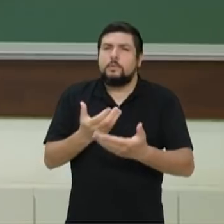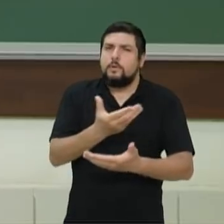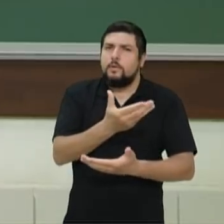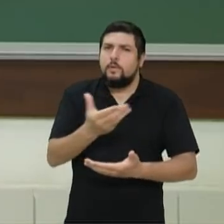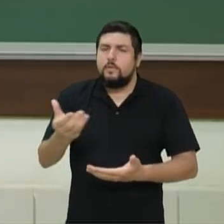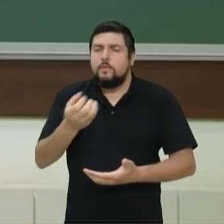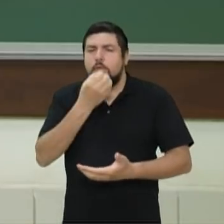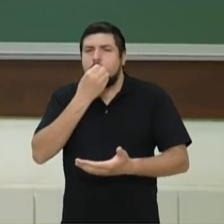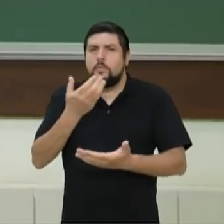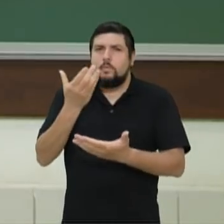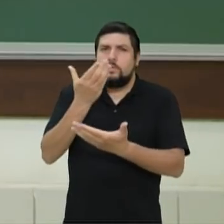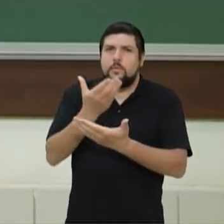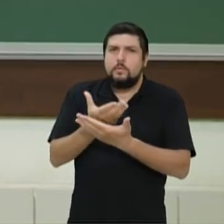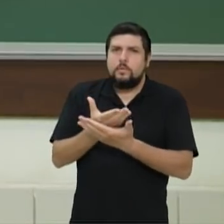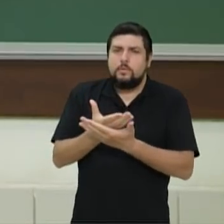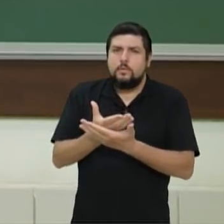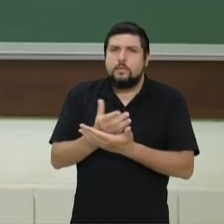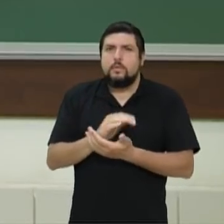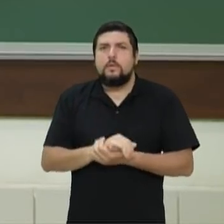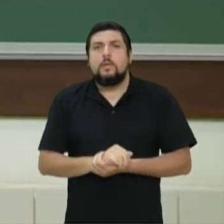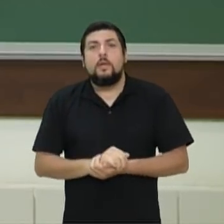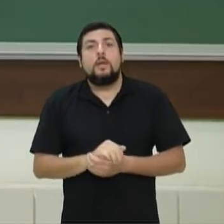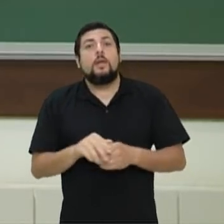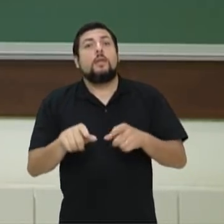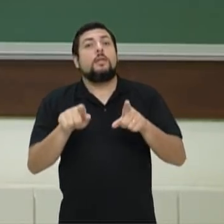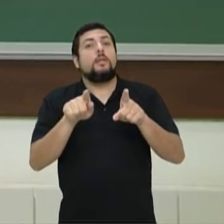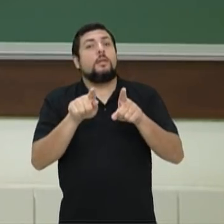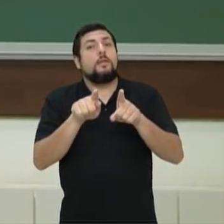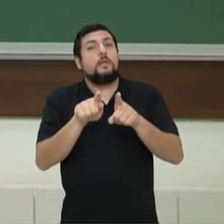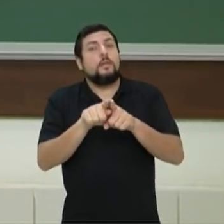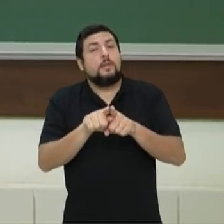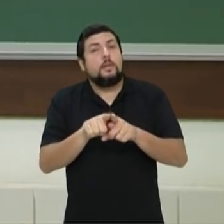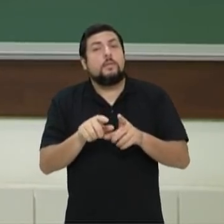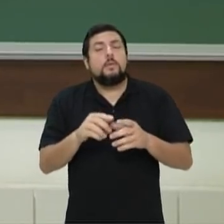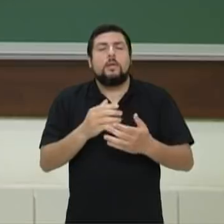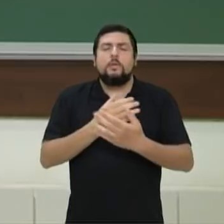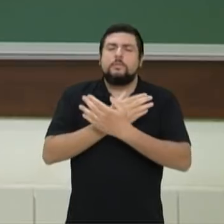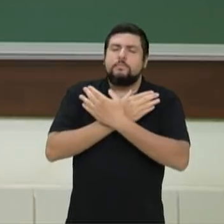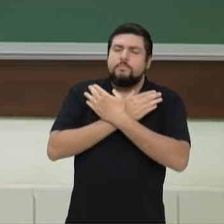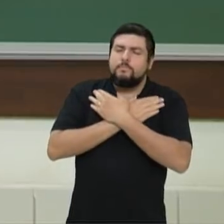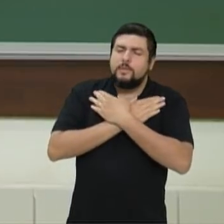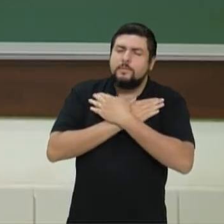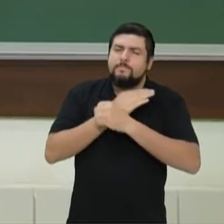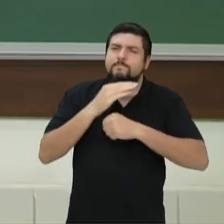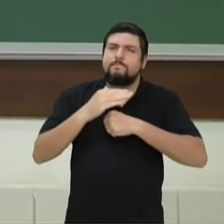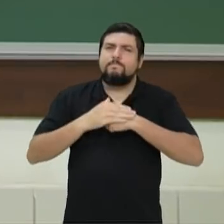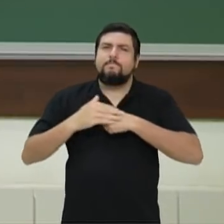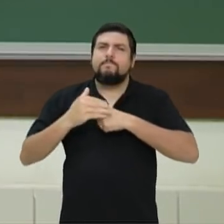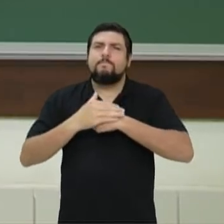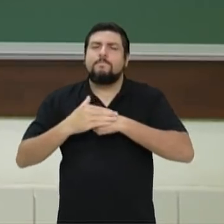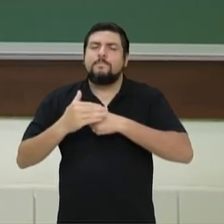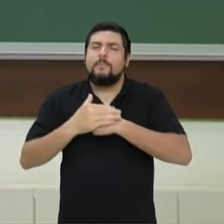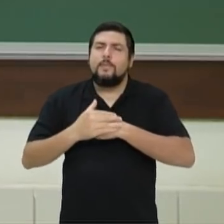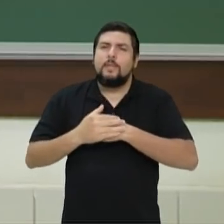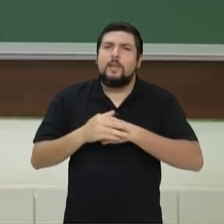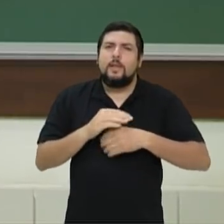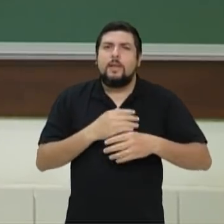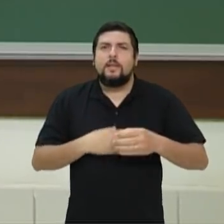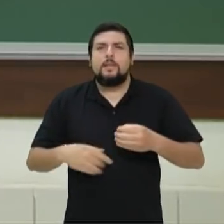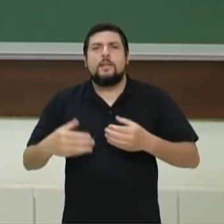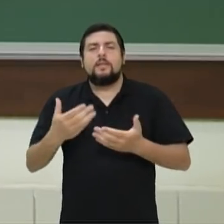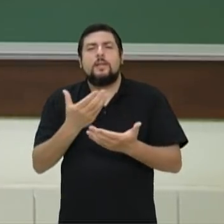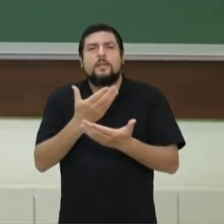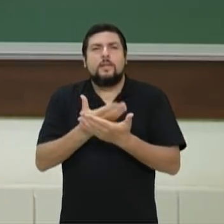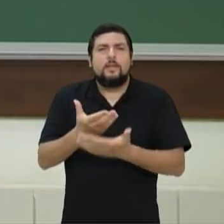bom estudo e também mando um abraço carinhoso para o pessoal,